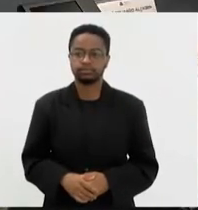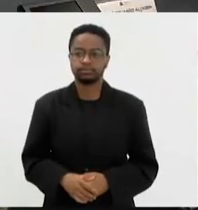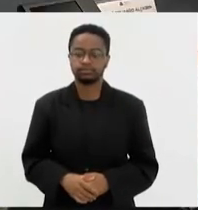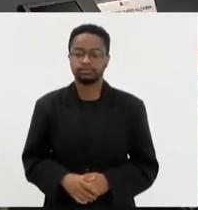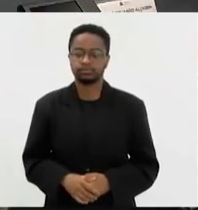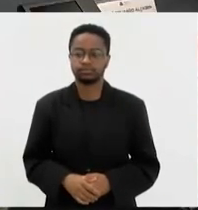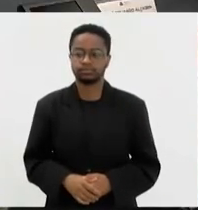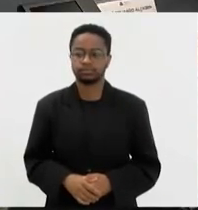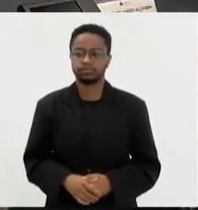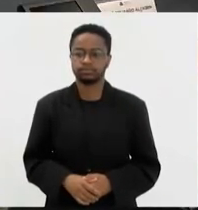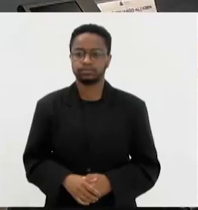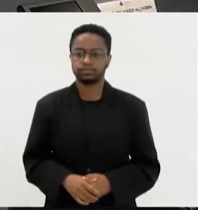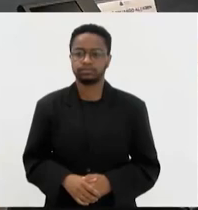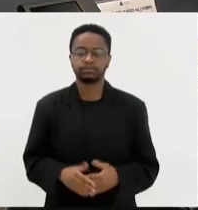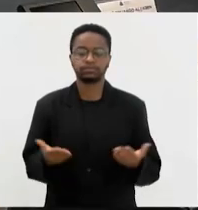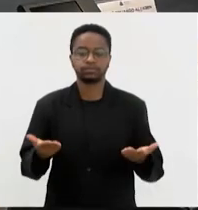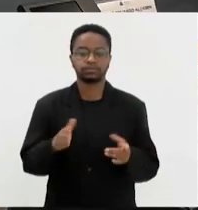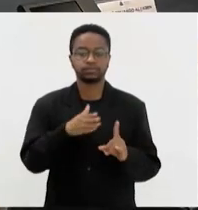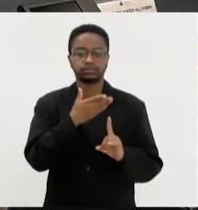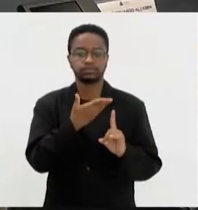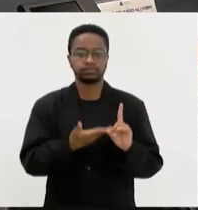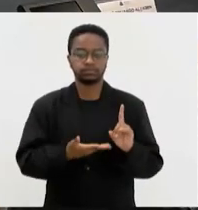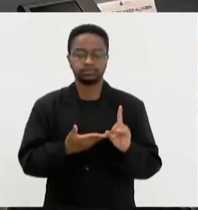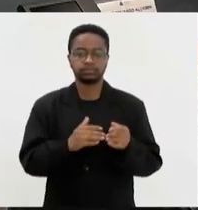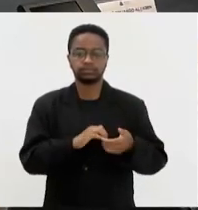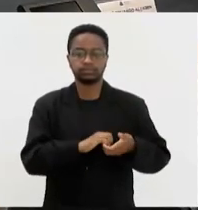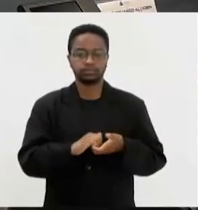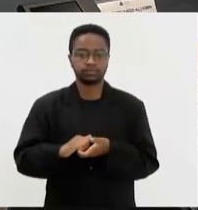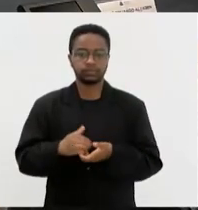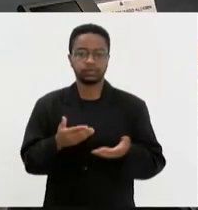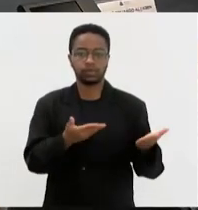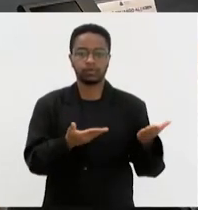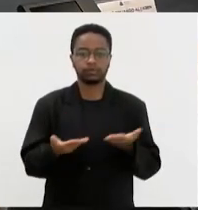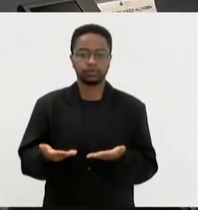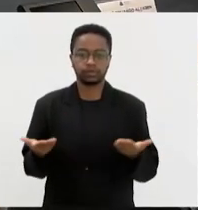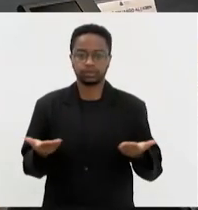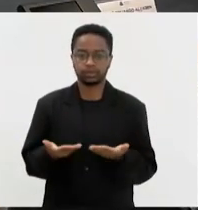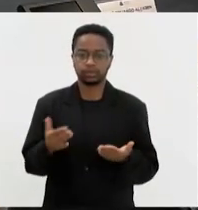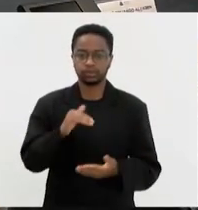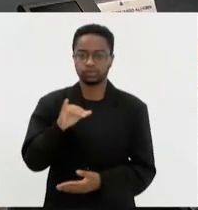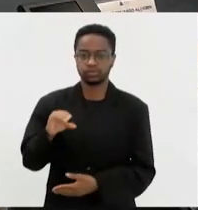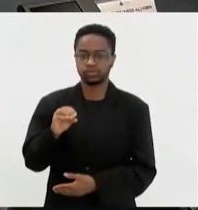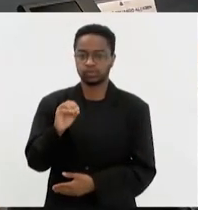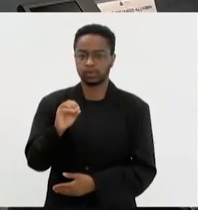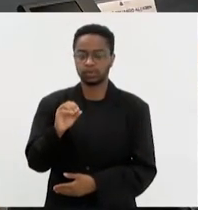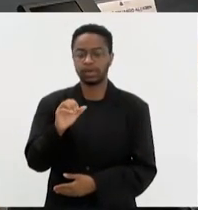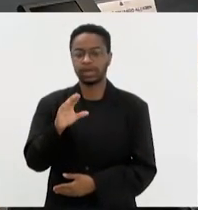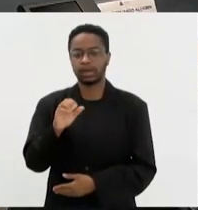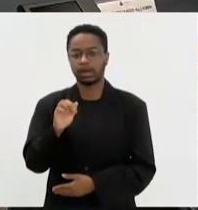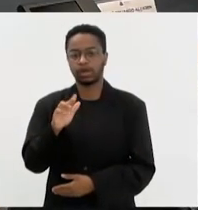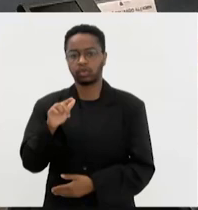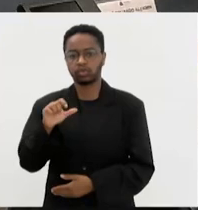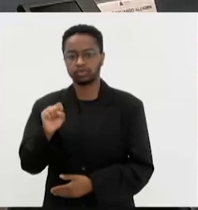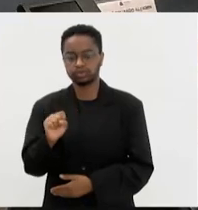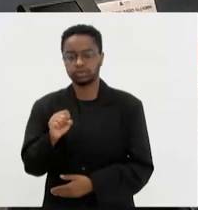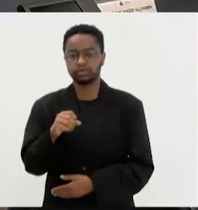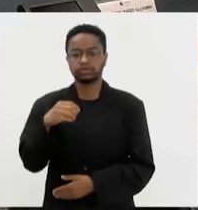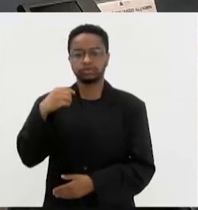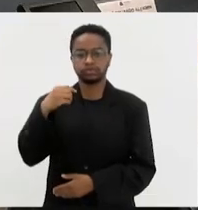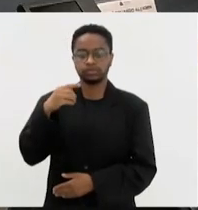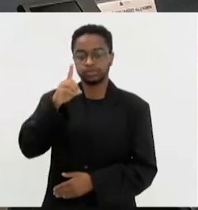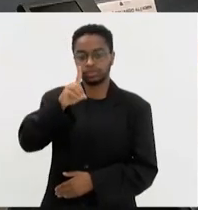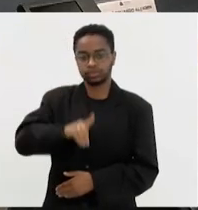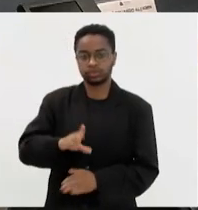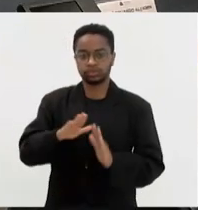Janeiro para sua saudação convidamos nesse momento o Senor João Carlos soutto diretor da Escola Superior